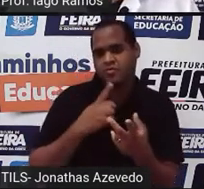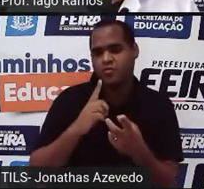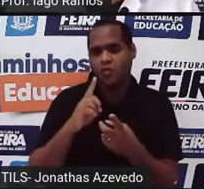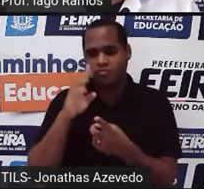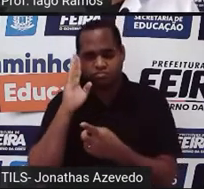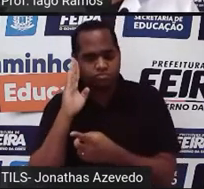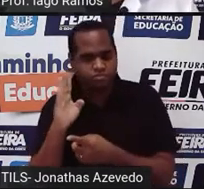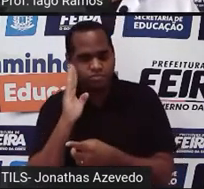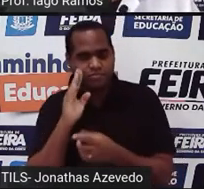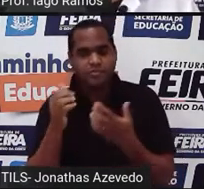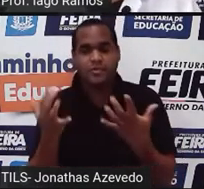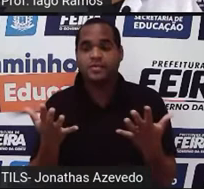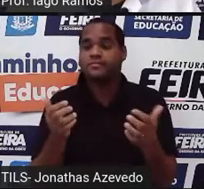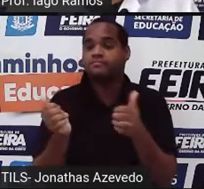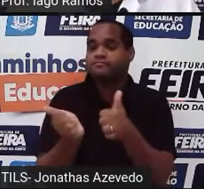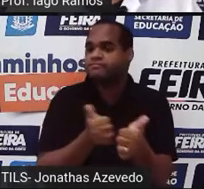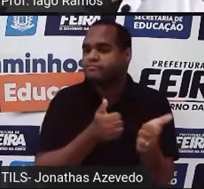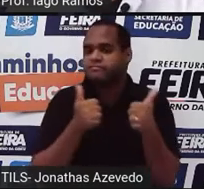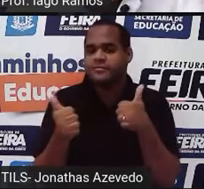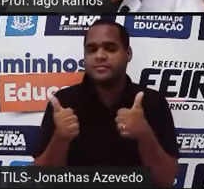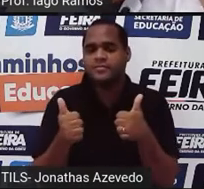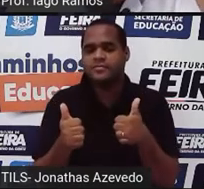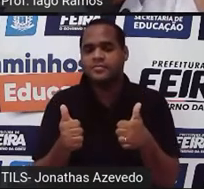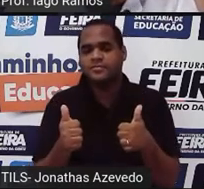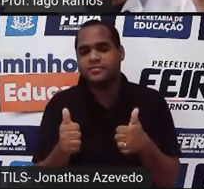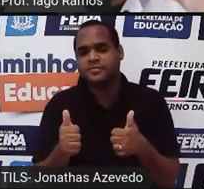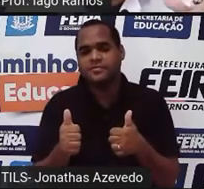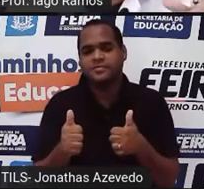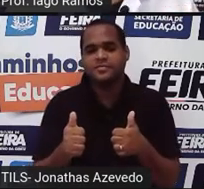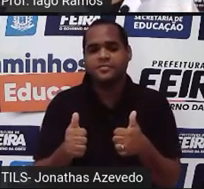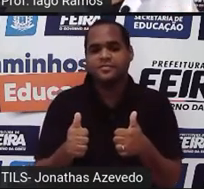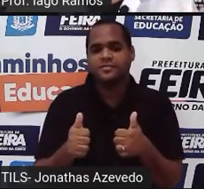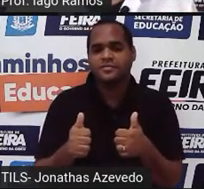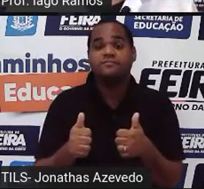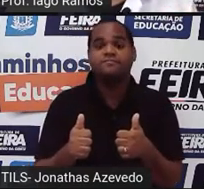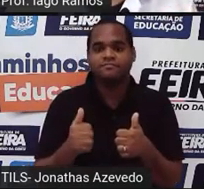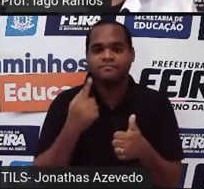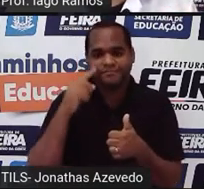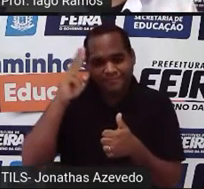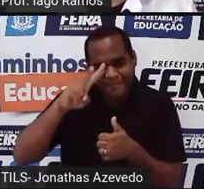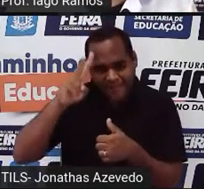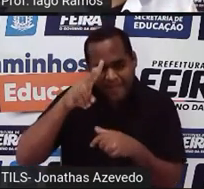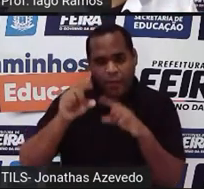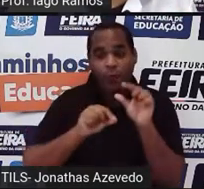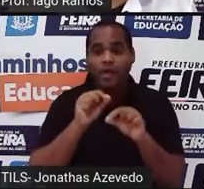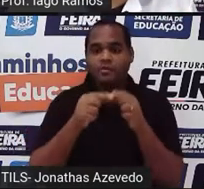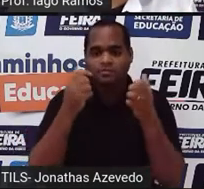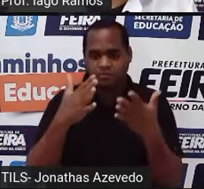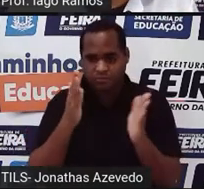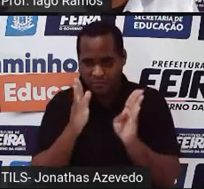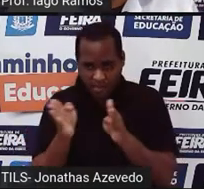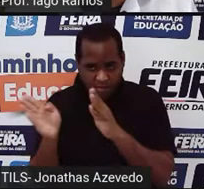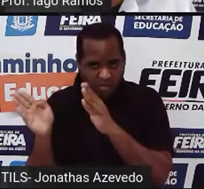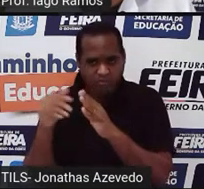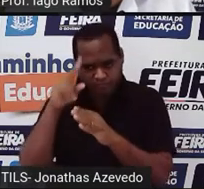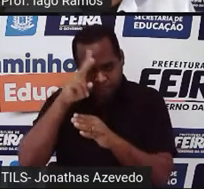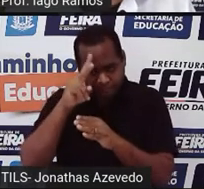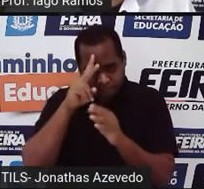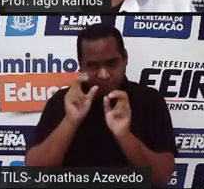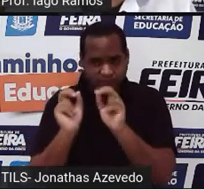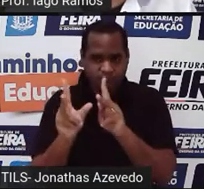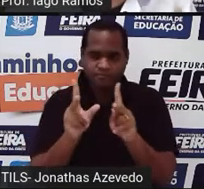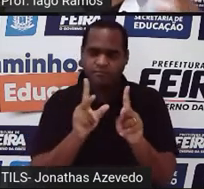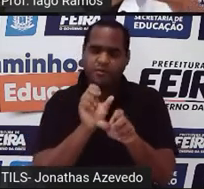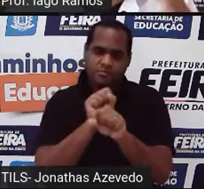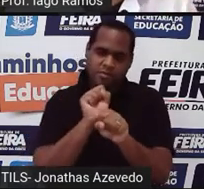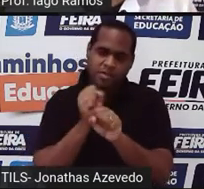bom? Beleza? Ok. Deu para lembrar de alguma coisa sobre isso? Bom, eu